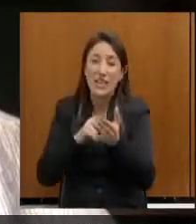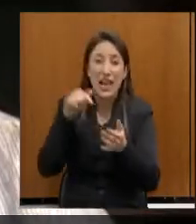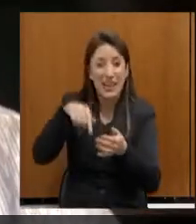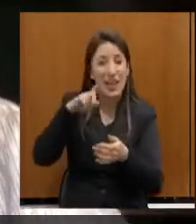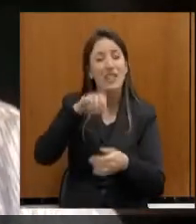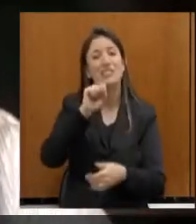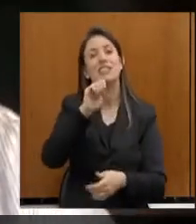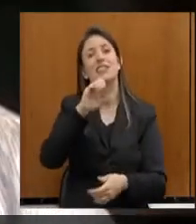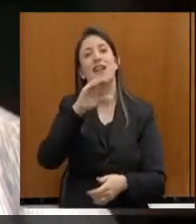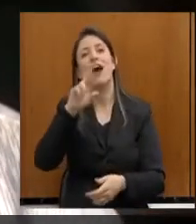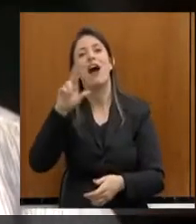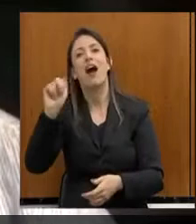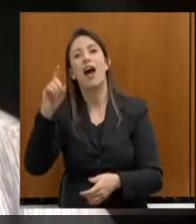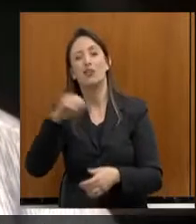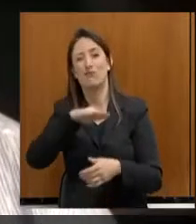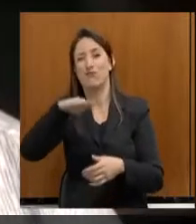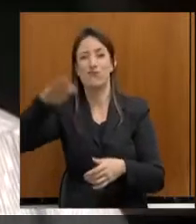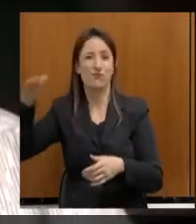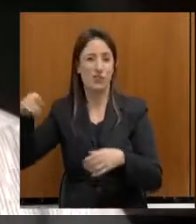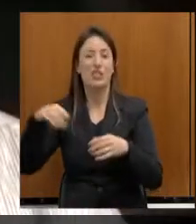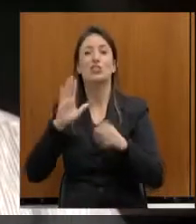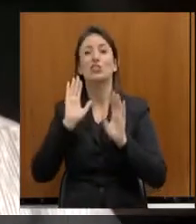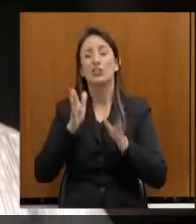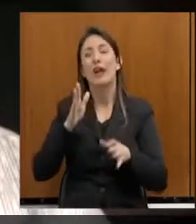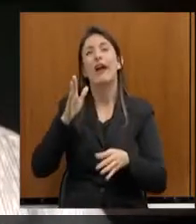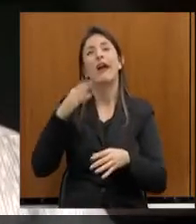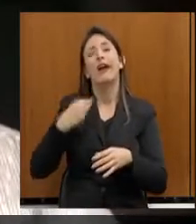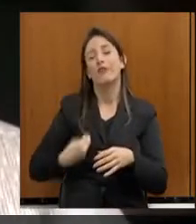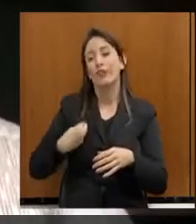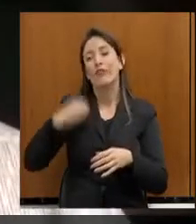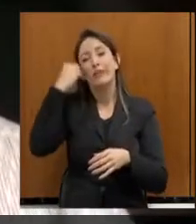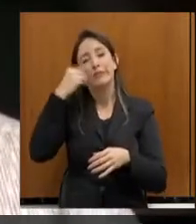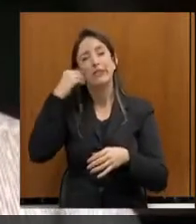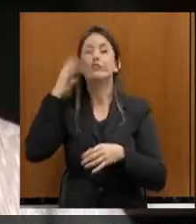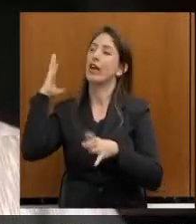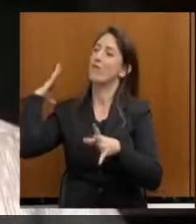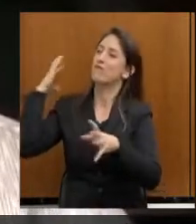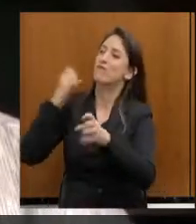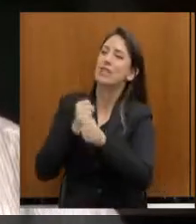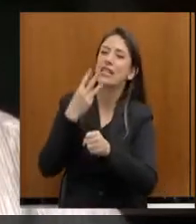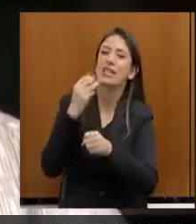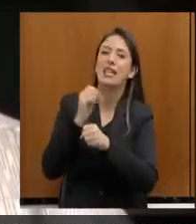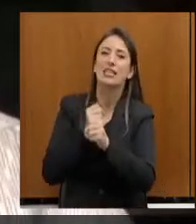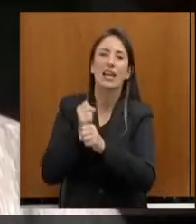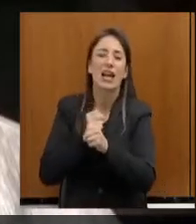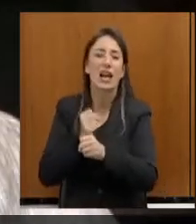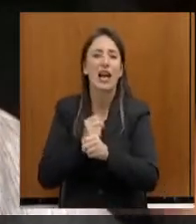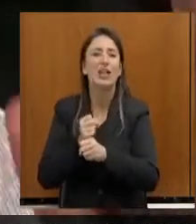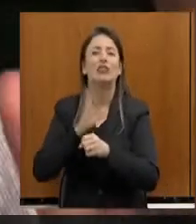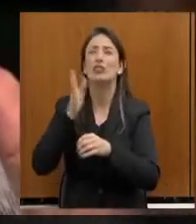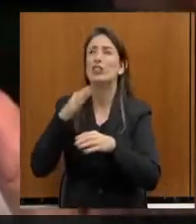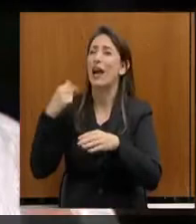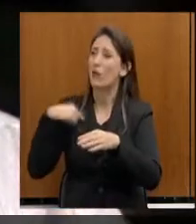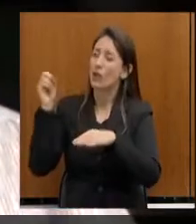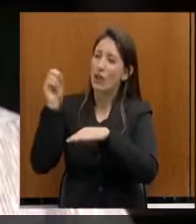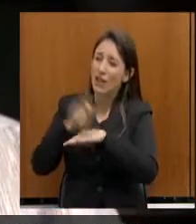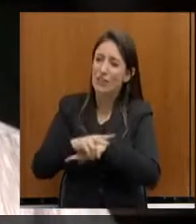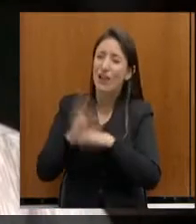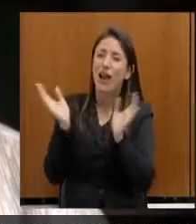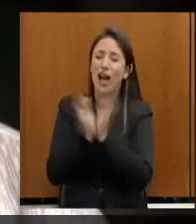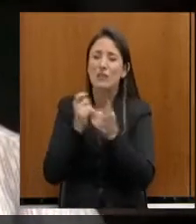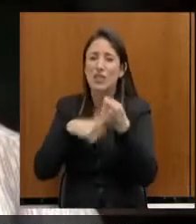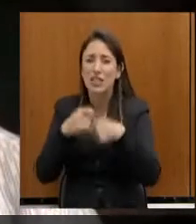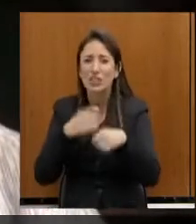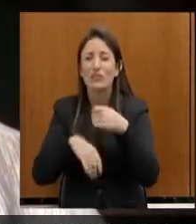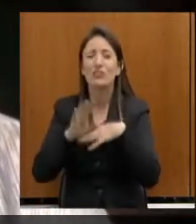vivenciando esse problema tem 30 anos desde que eu entrei na Assembleia Legislativa Sétimo Andar nós estamos lutando para que as